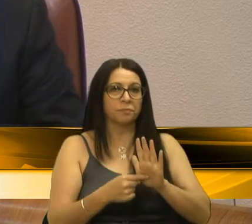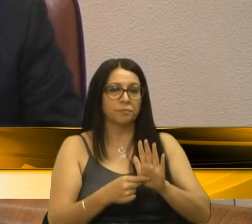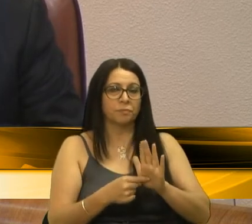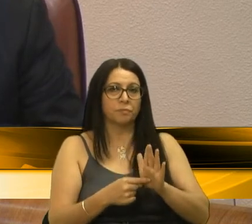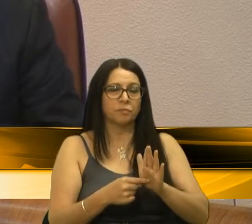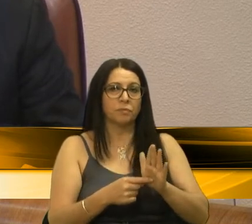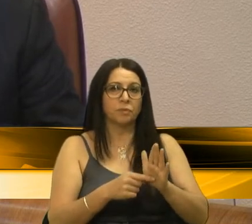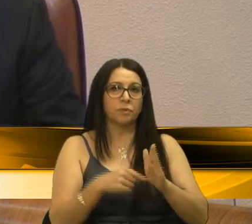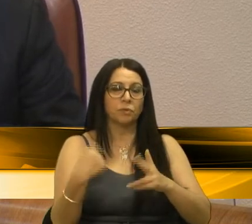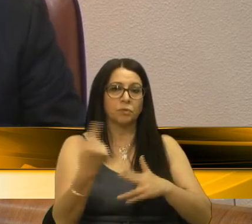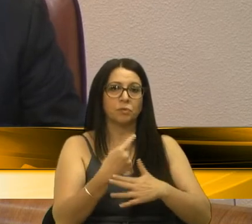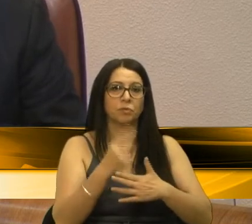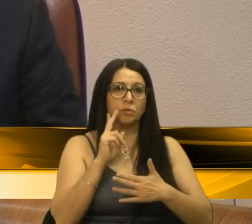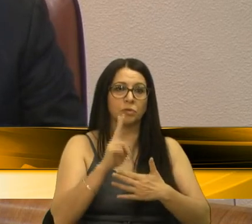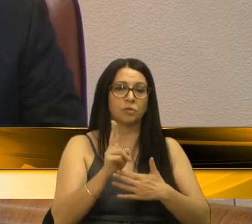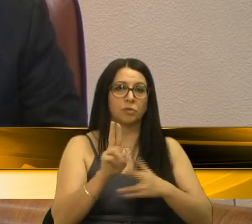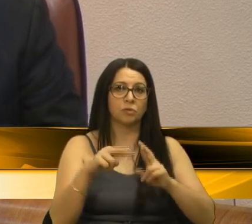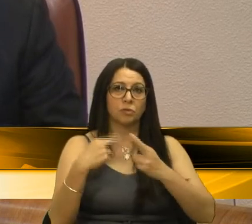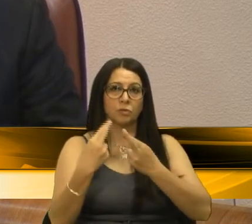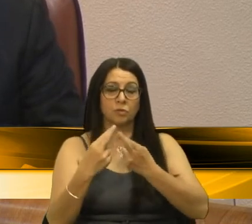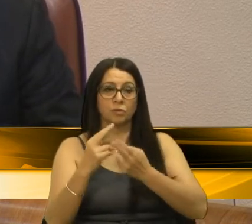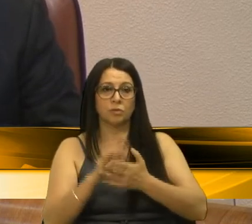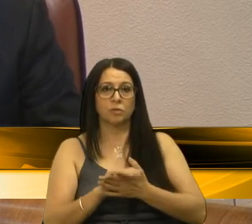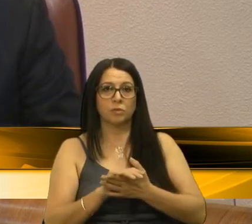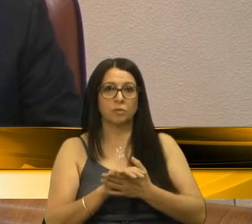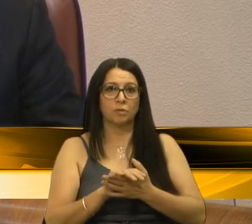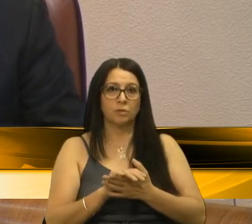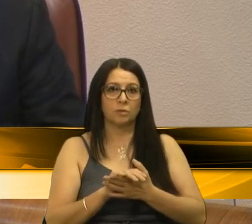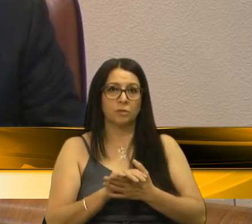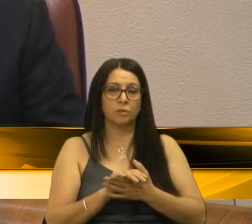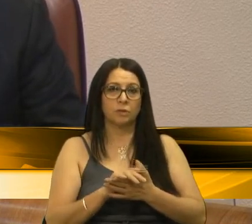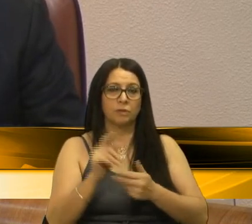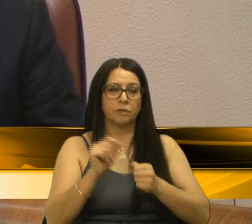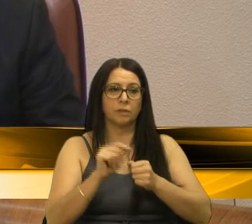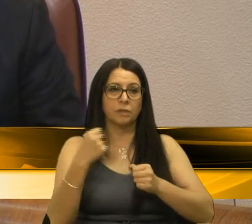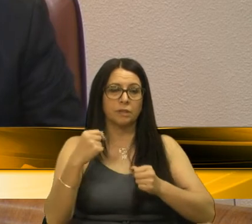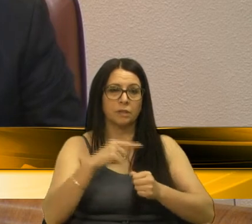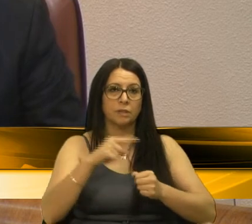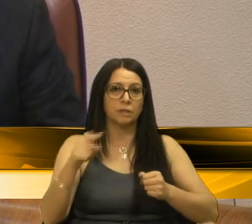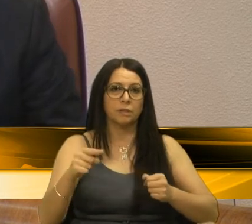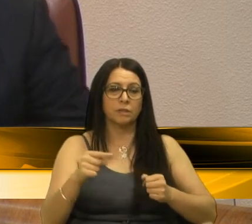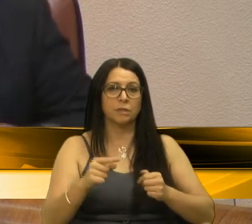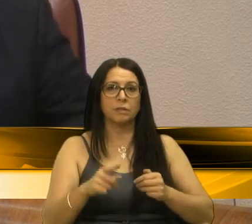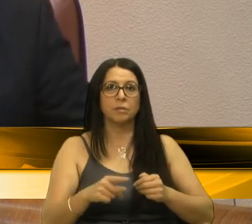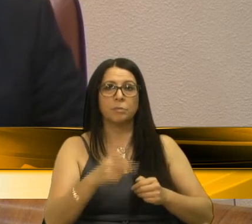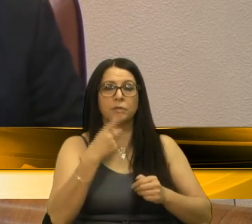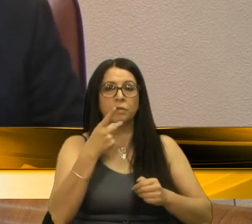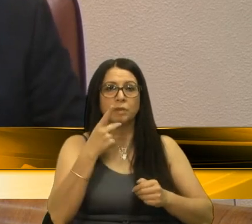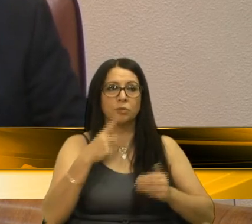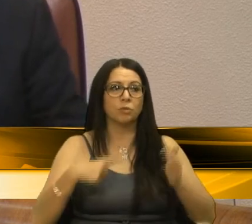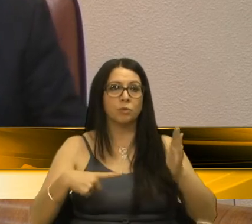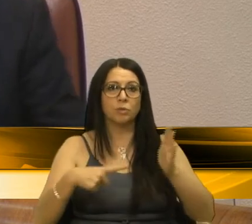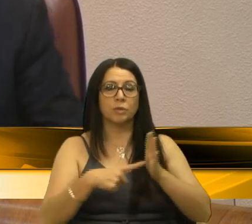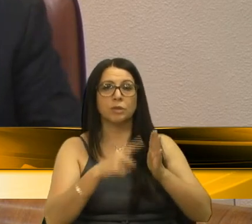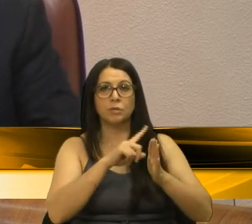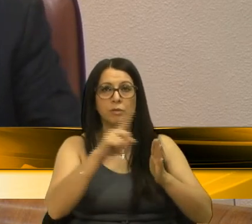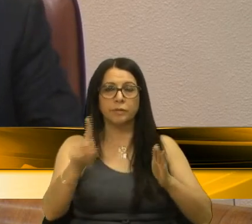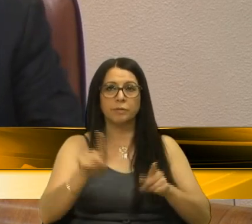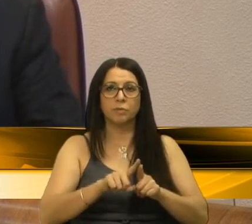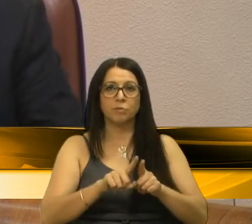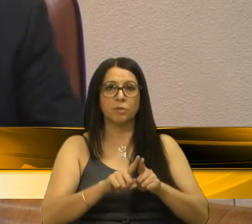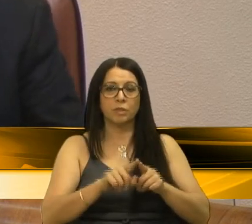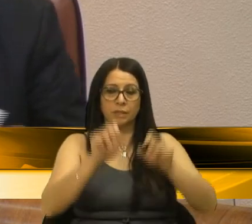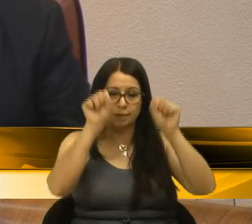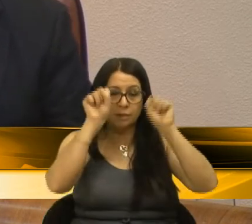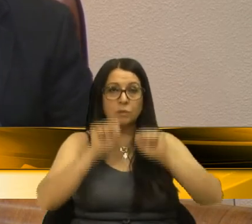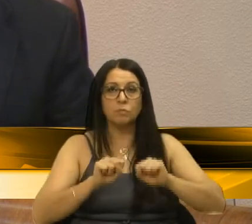os atos, diligências e audiências que se fizerem necessários para o depoimento do denunciado e inquirição das